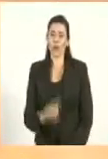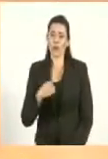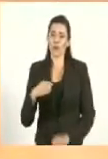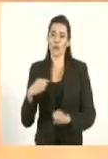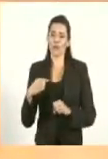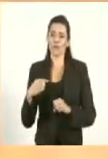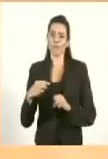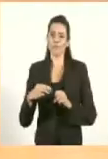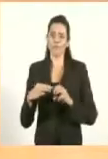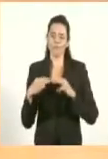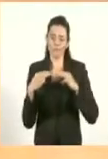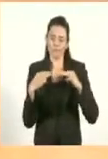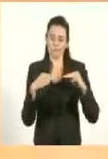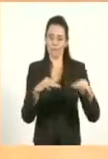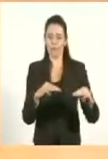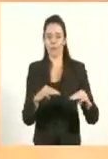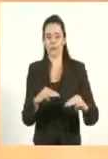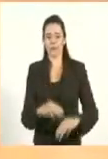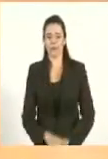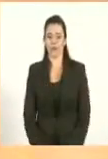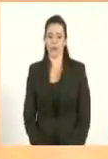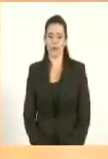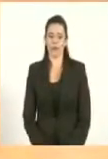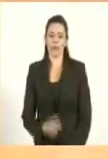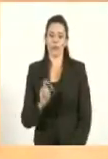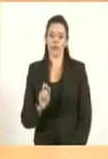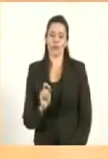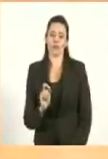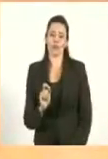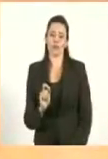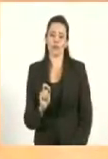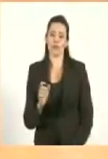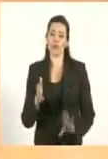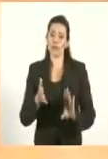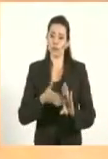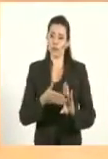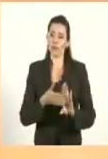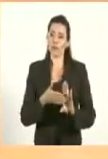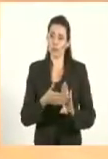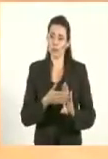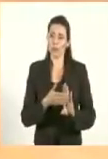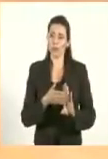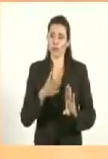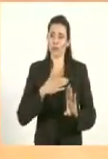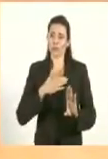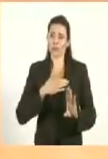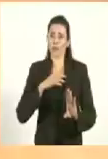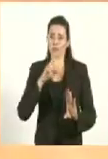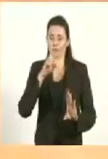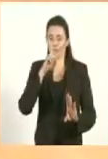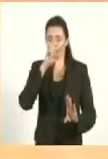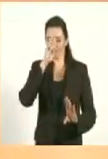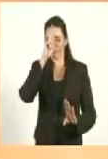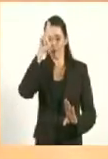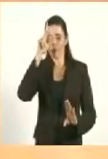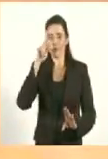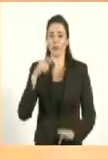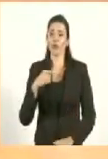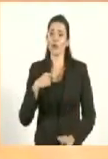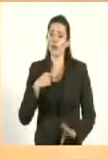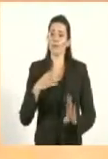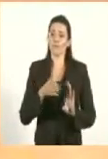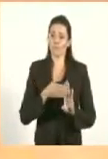já efetivada através de uma indicação de nossa autoria ao governador Flávio Dino, com